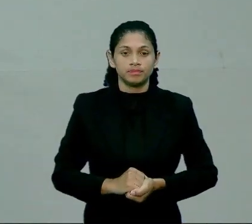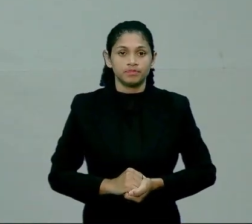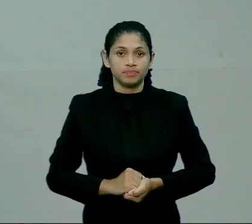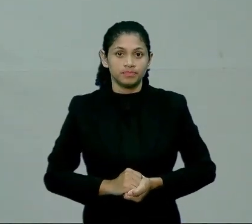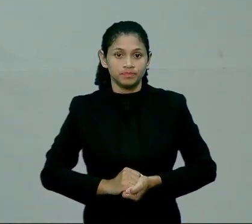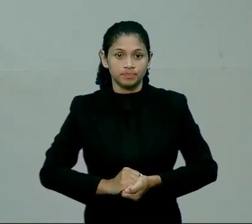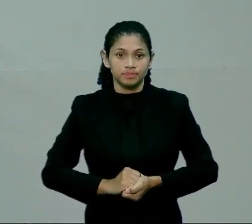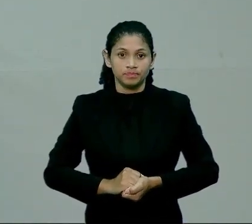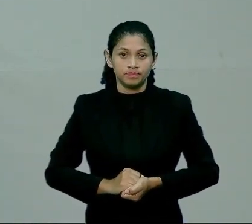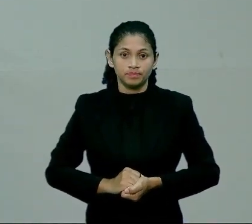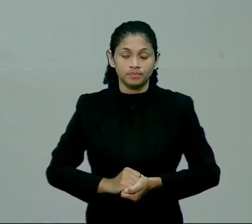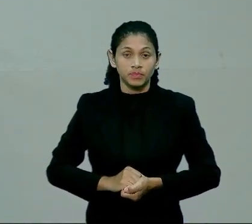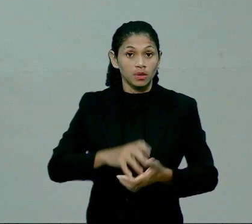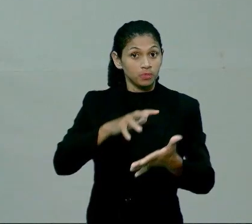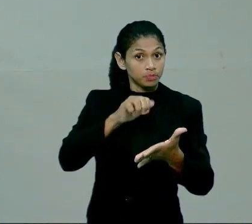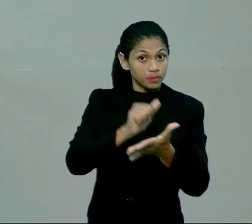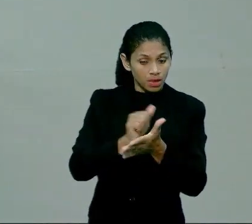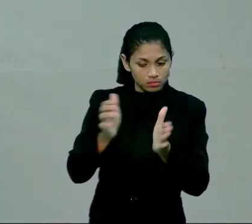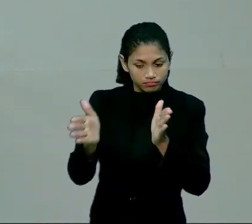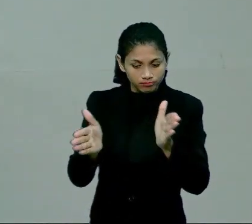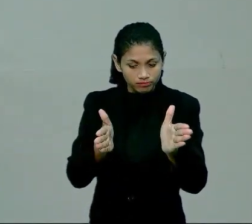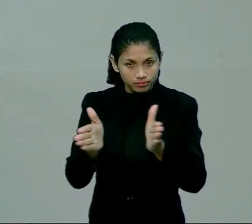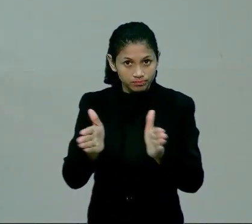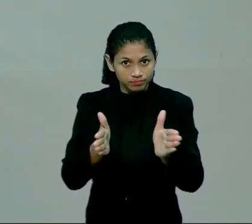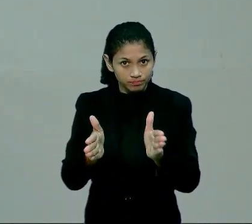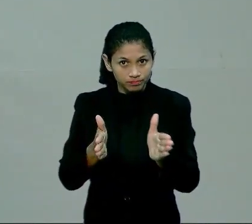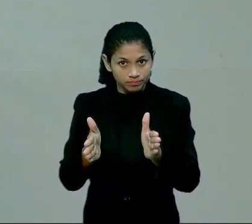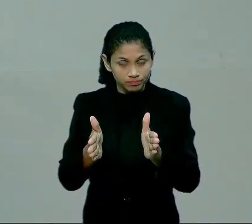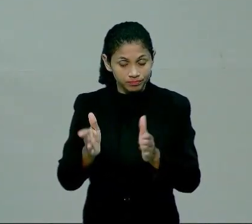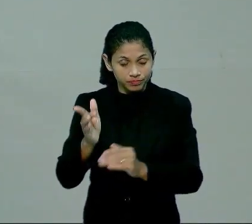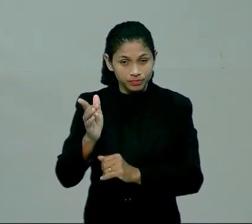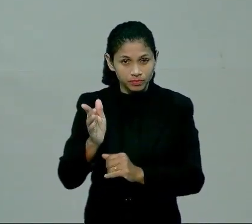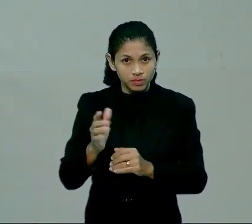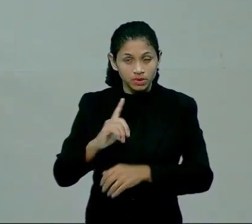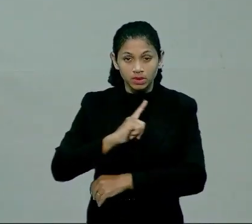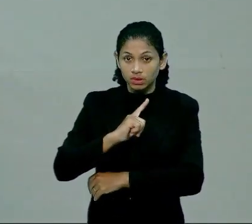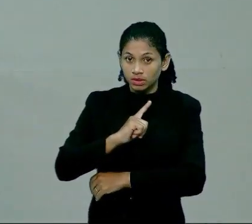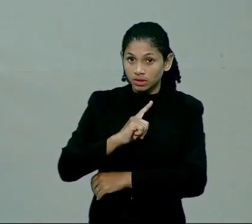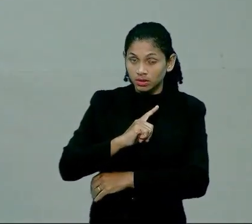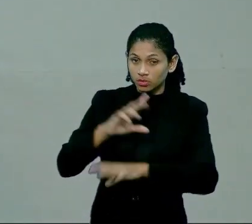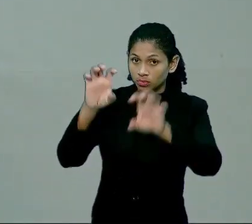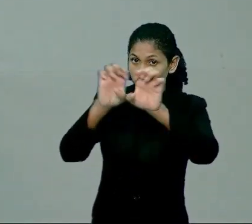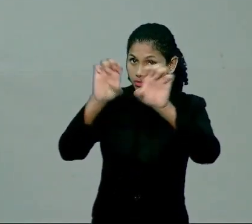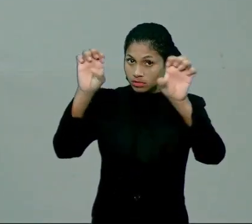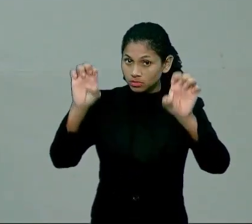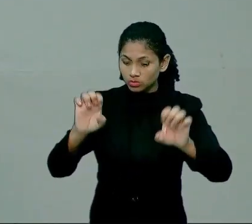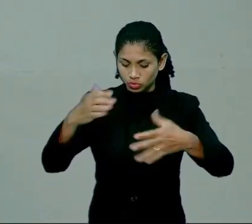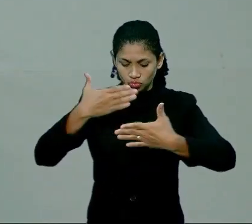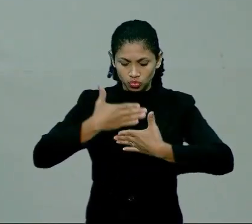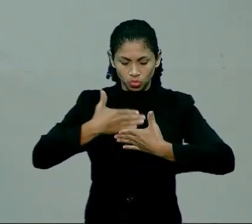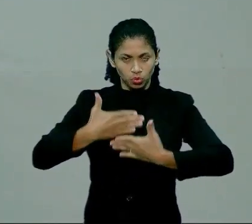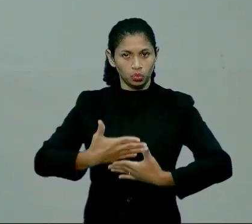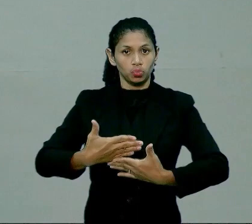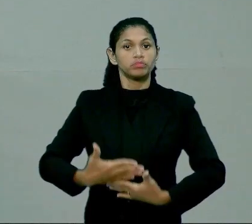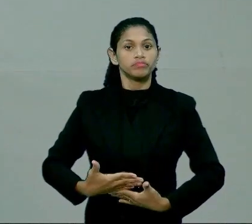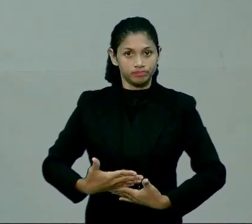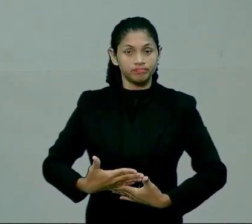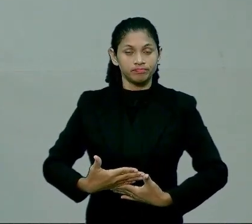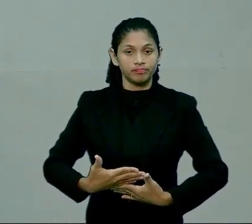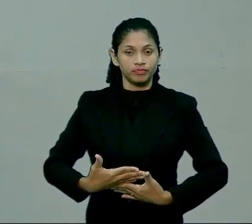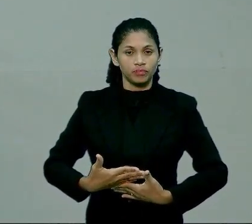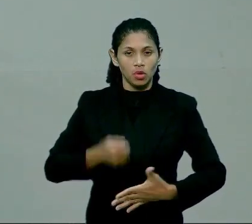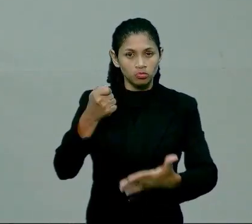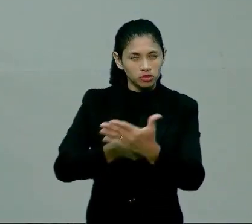ser um marco temporal, cada período ter uma estrutura corporal, um direcionamento, um padrão, uma cobrança,